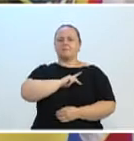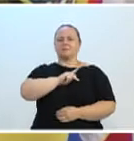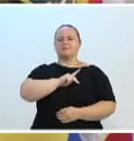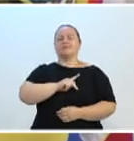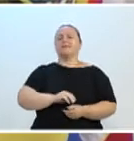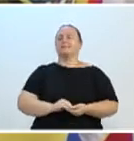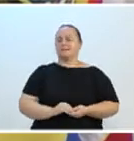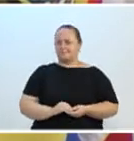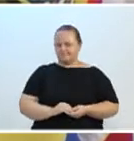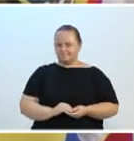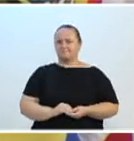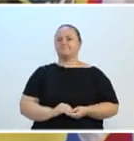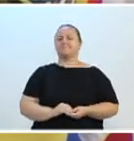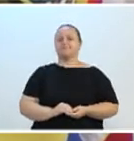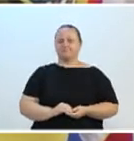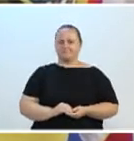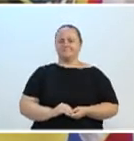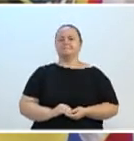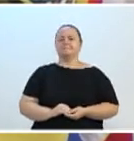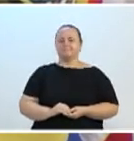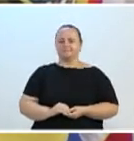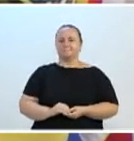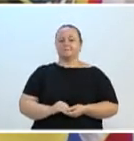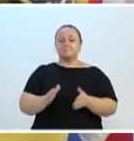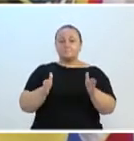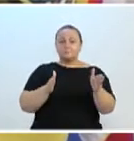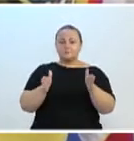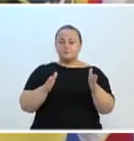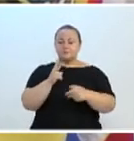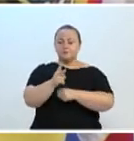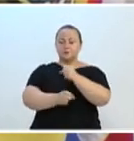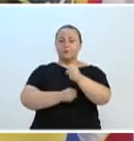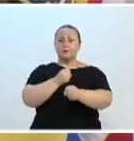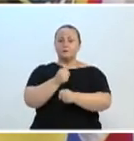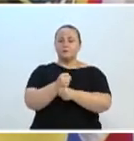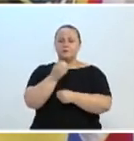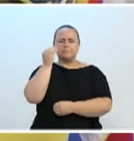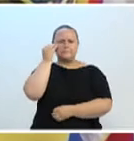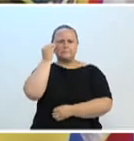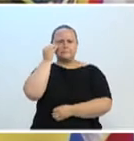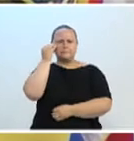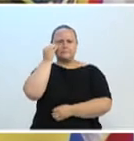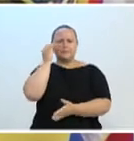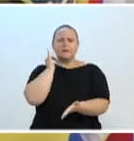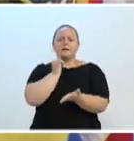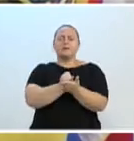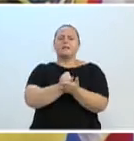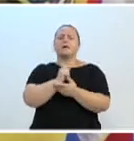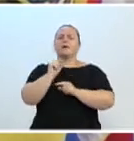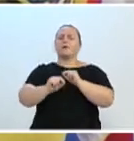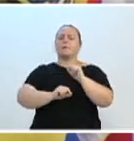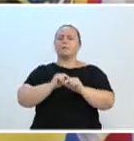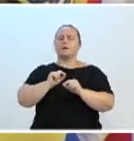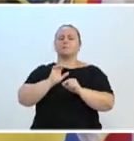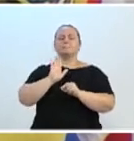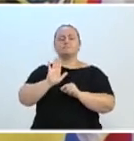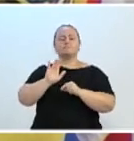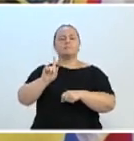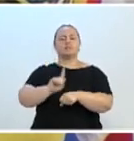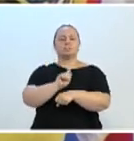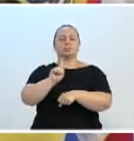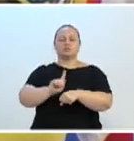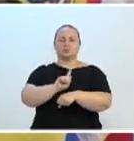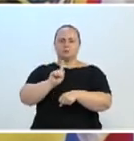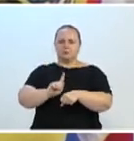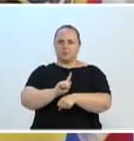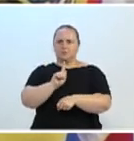2 anos. Durante esse período, nós procuramos implementar aqui, colegas, gestão. Eu trouxe para